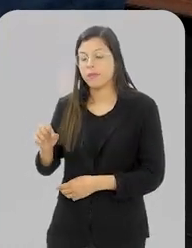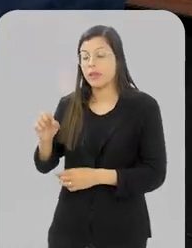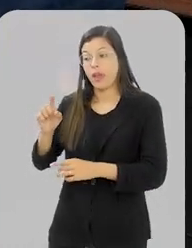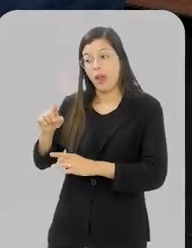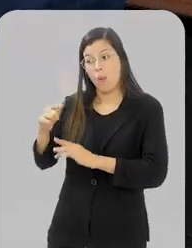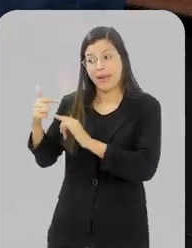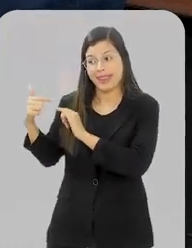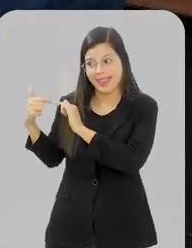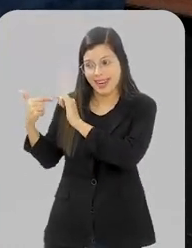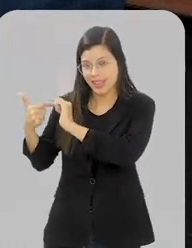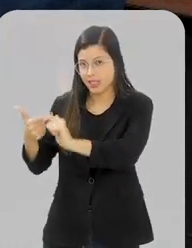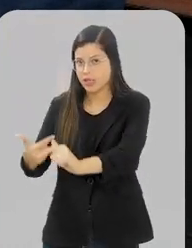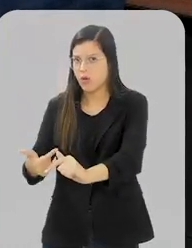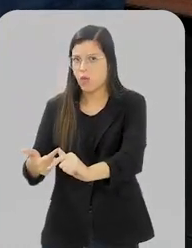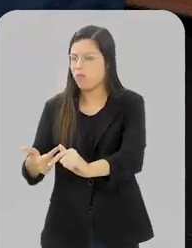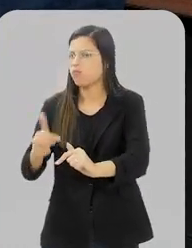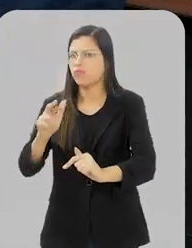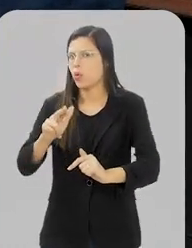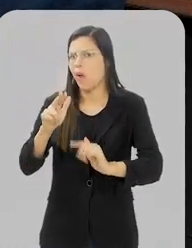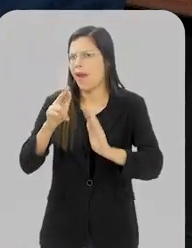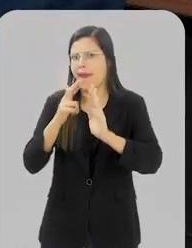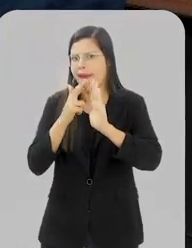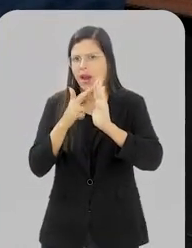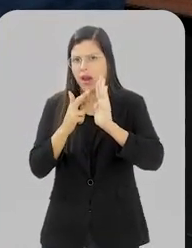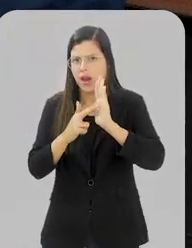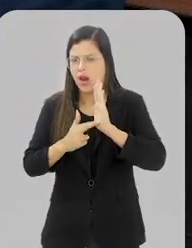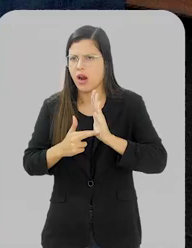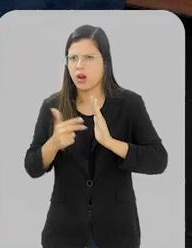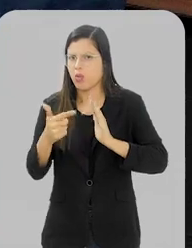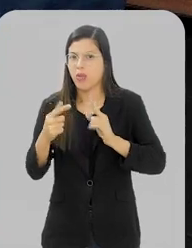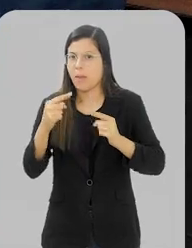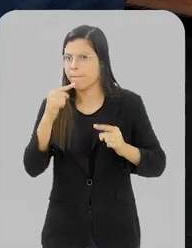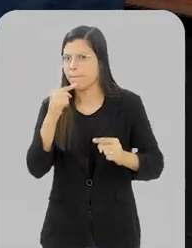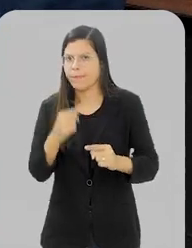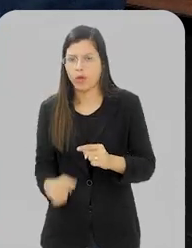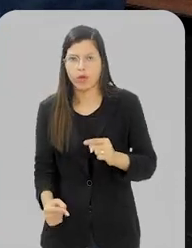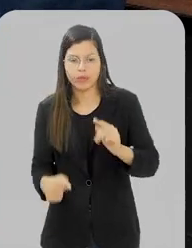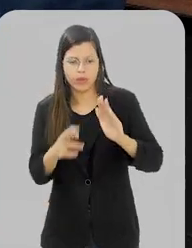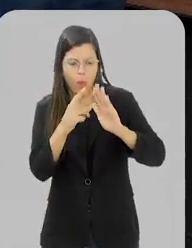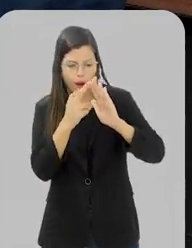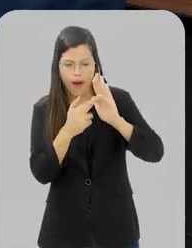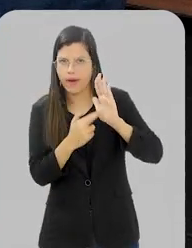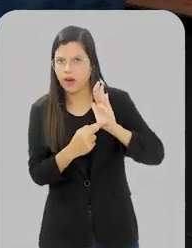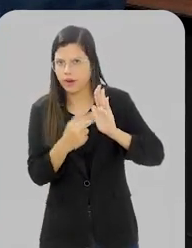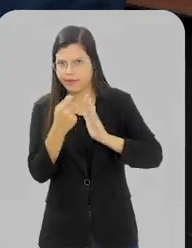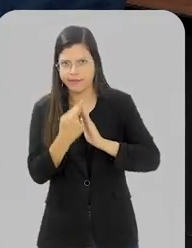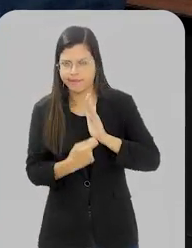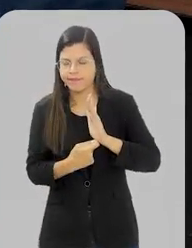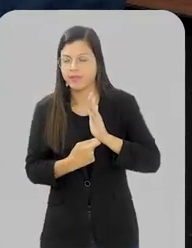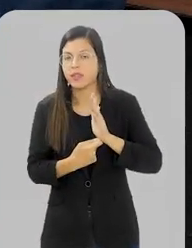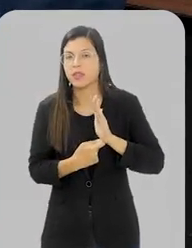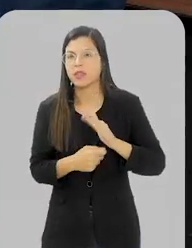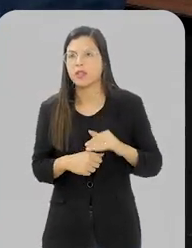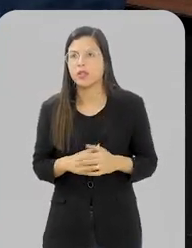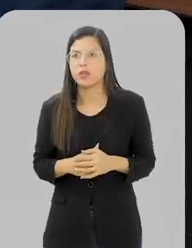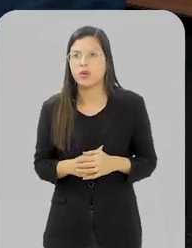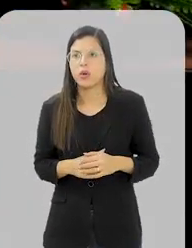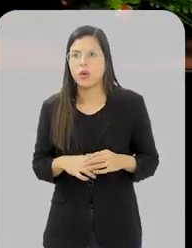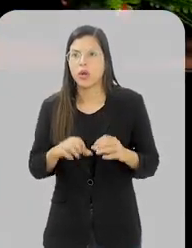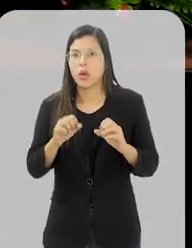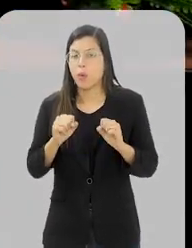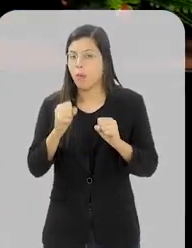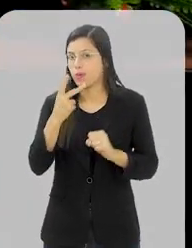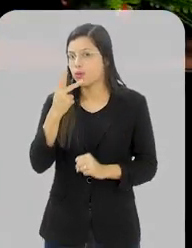tradição certo não é uma regra eh não não tá escrito não é uma proibição formal disso acontecer eu posso